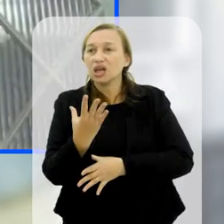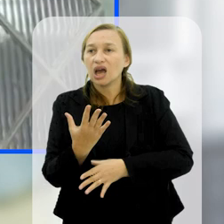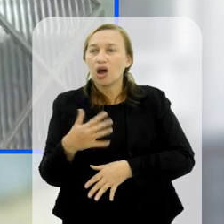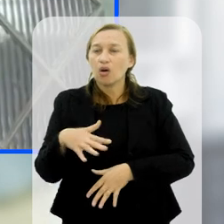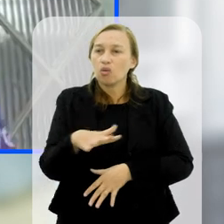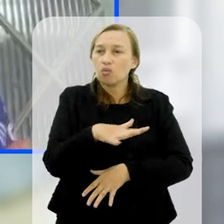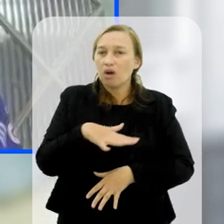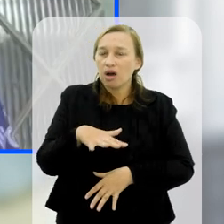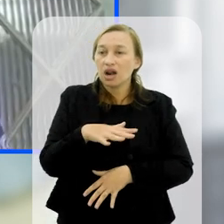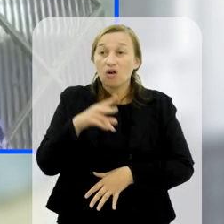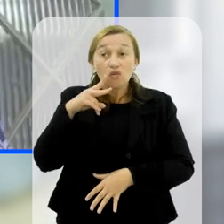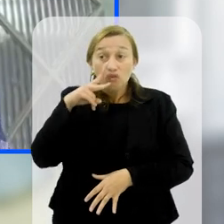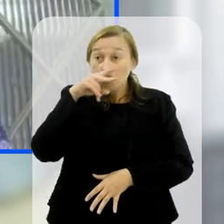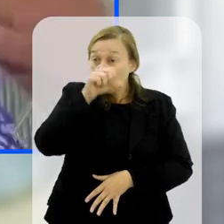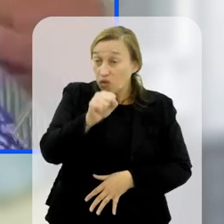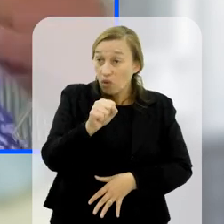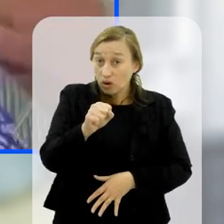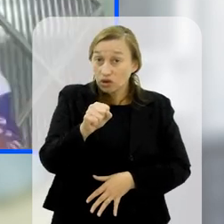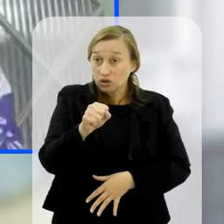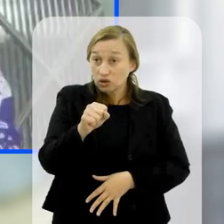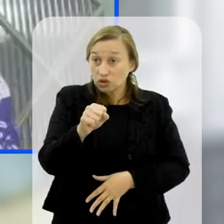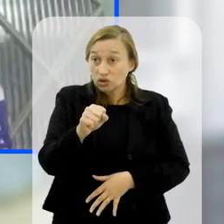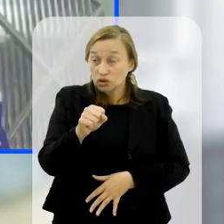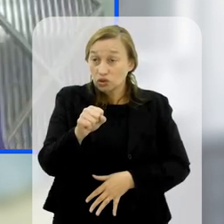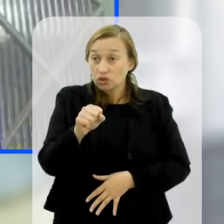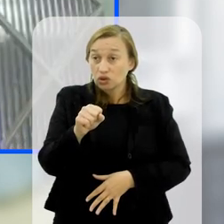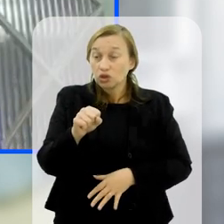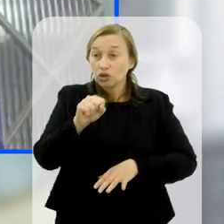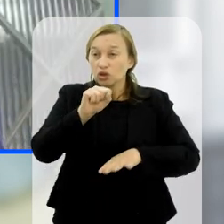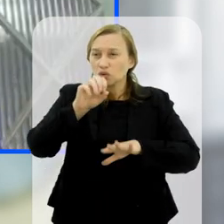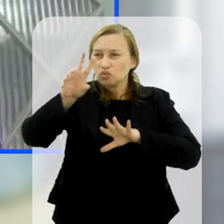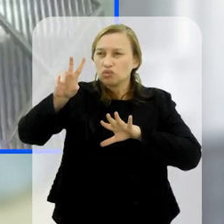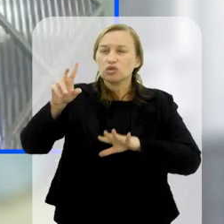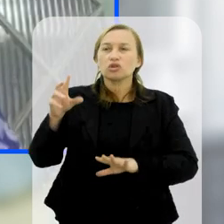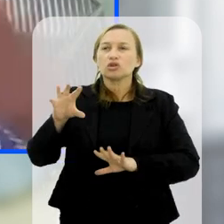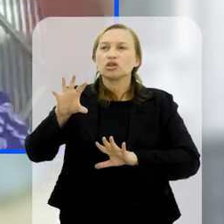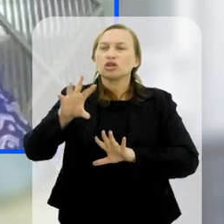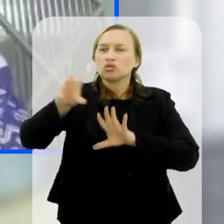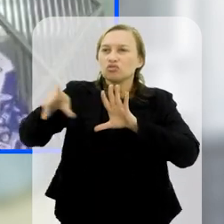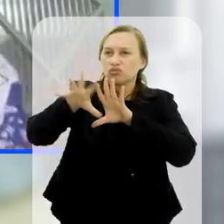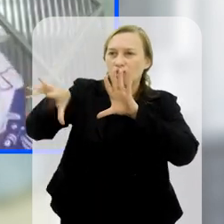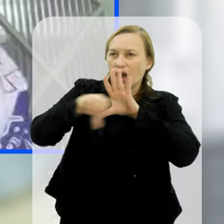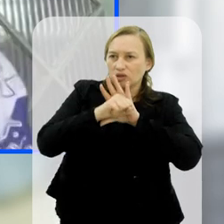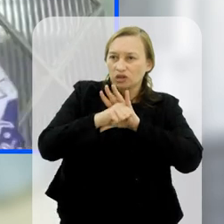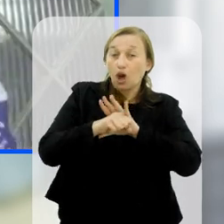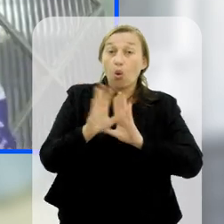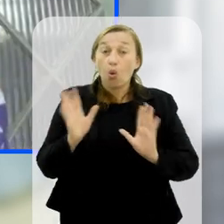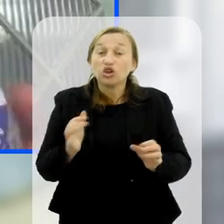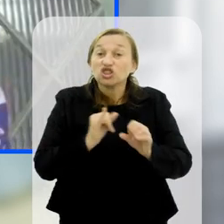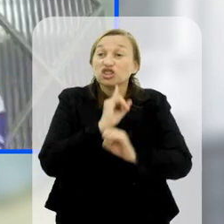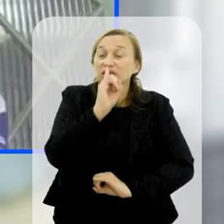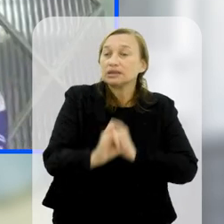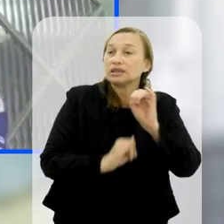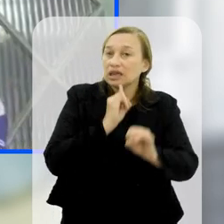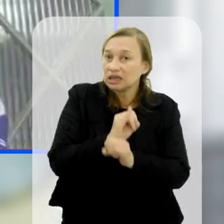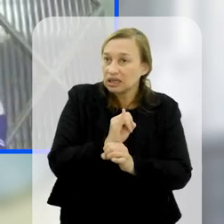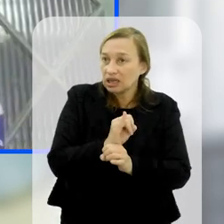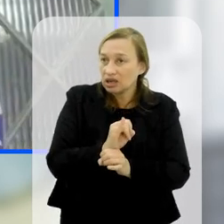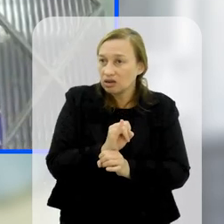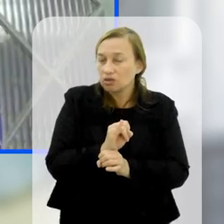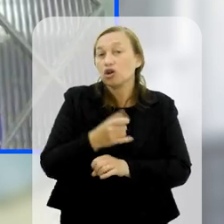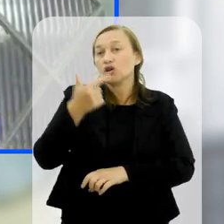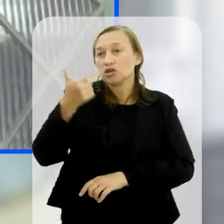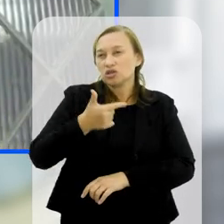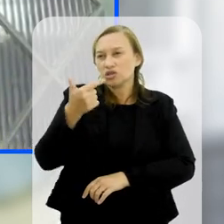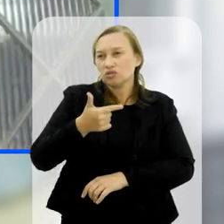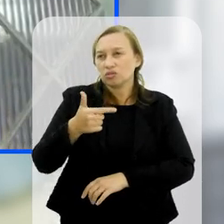um mercado fortíssimo de consumo interno de audiovisual. Hoje, para internet e streaming, por exemplo, nós somos o segundo maior